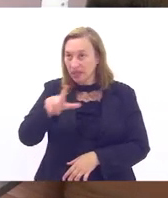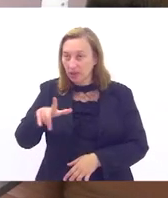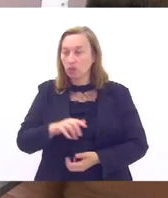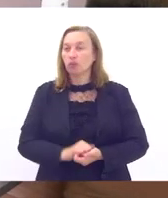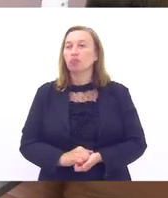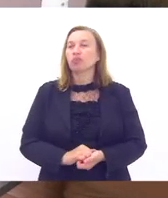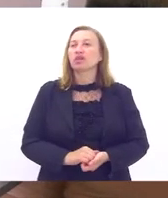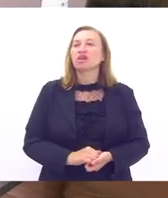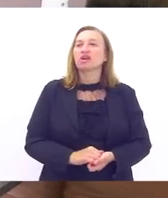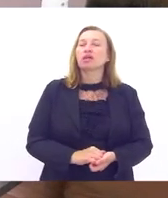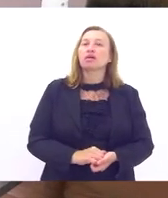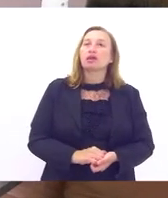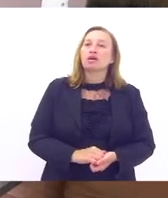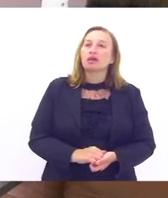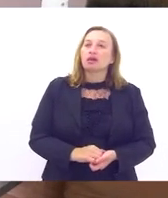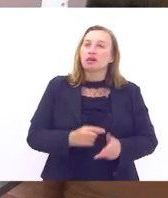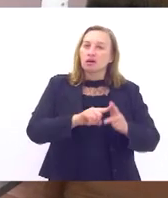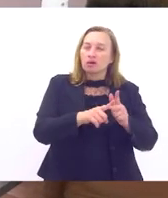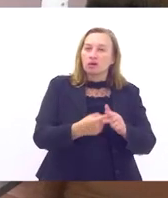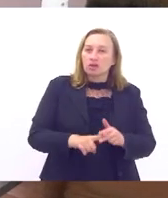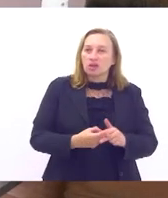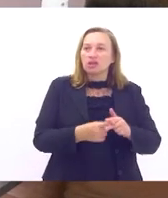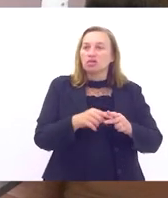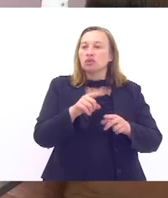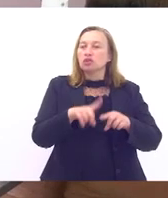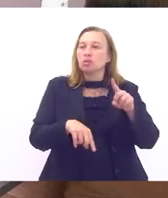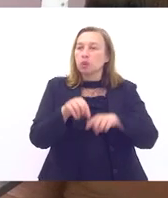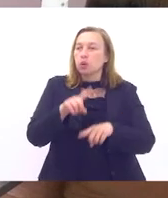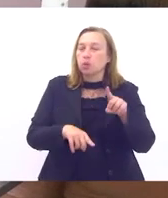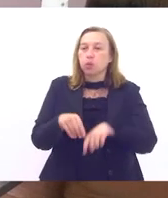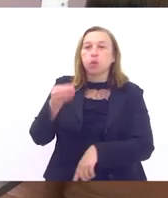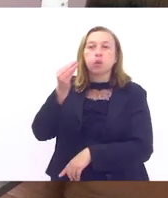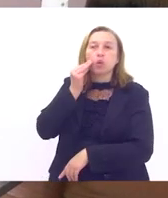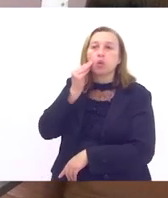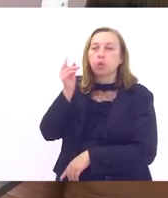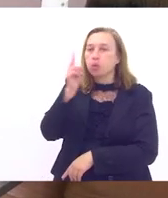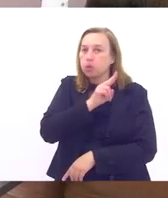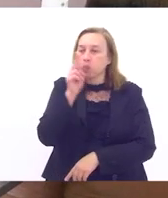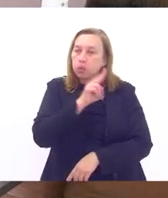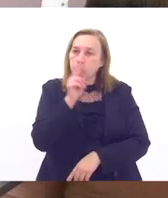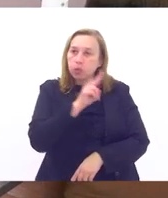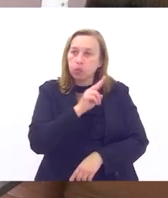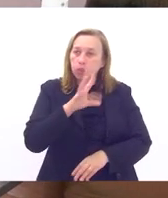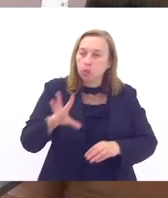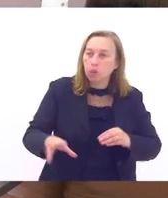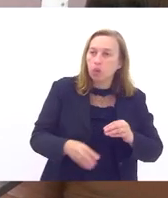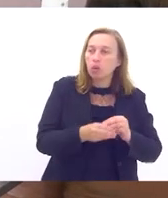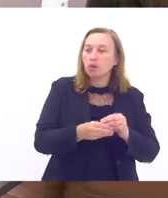Penal, foi prevista a manutenção de equipamentos, teste rápido molecular existente, que integra a